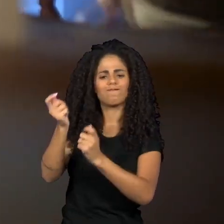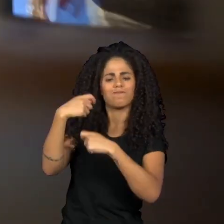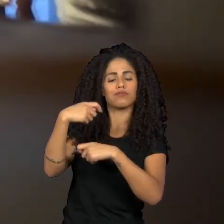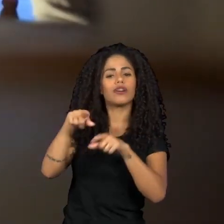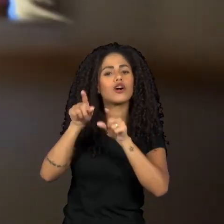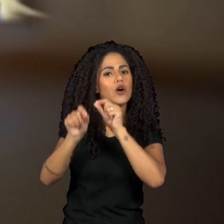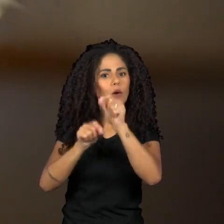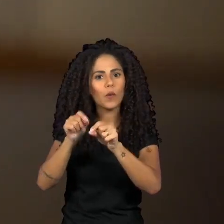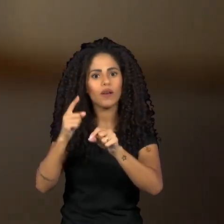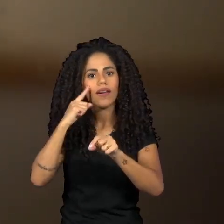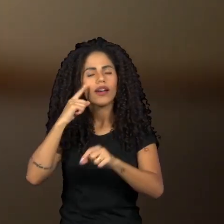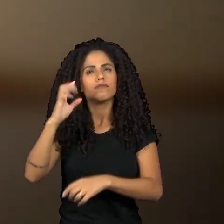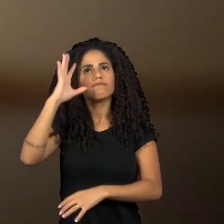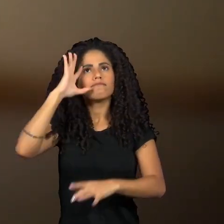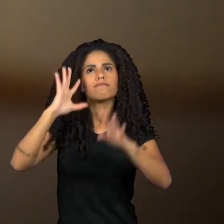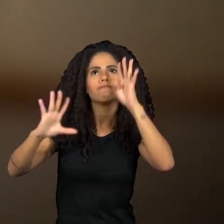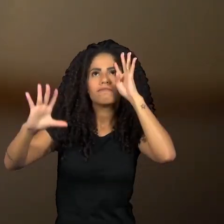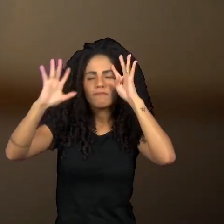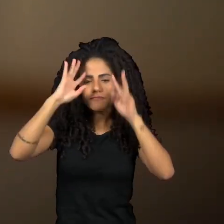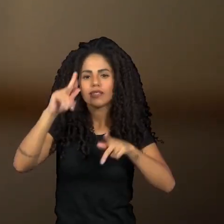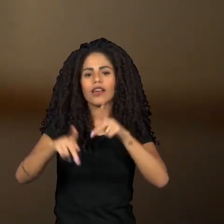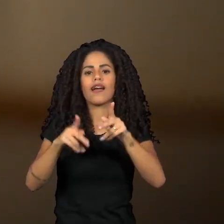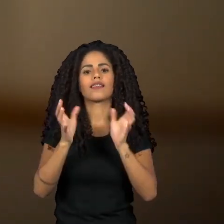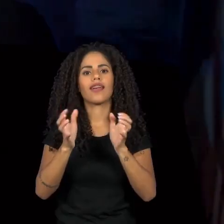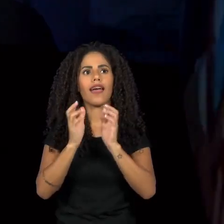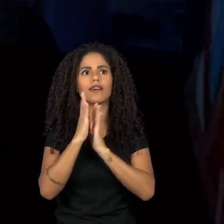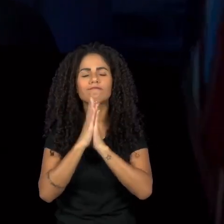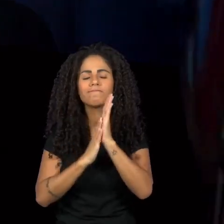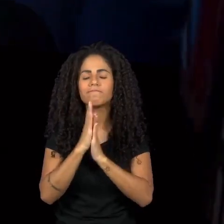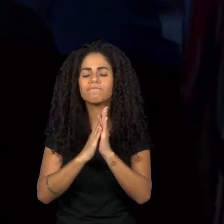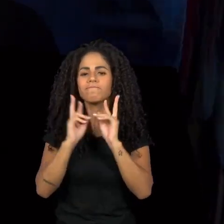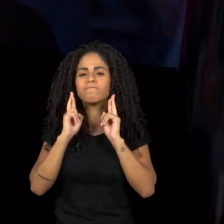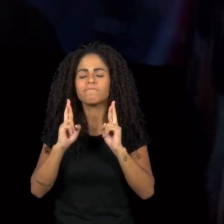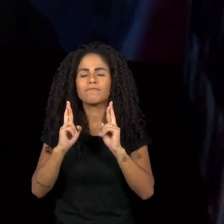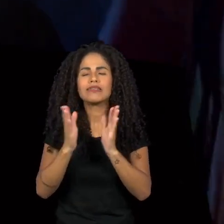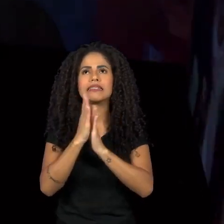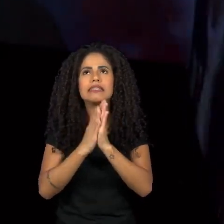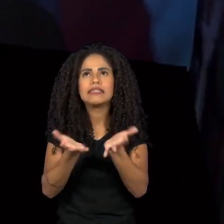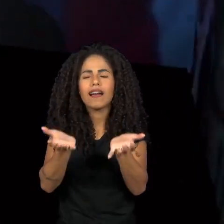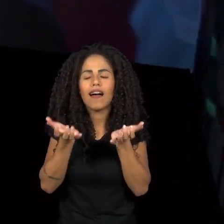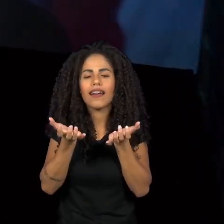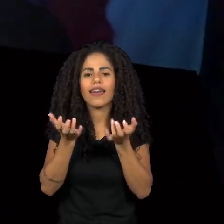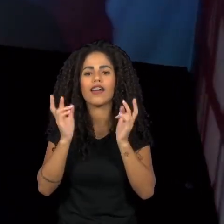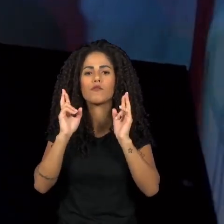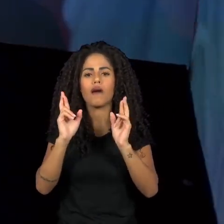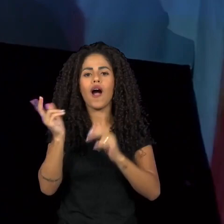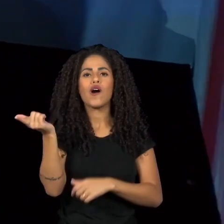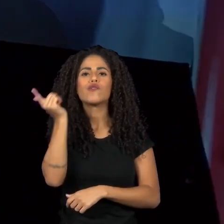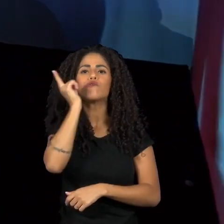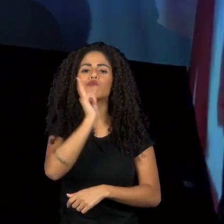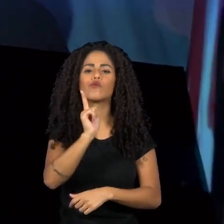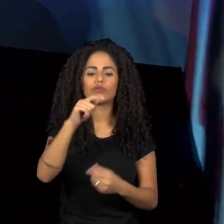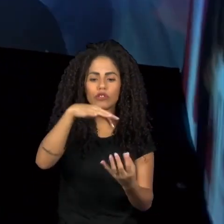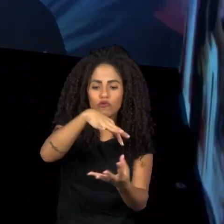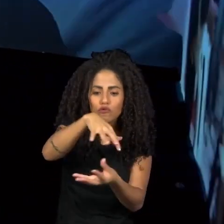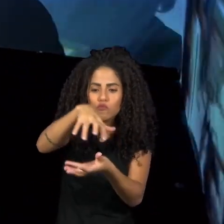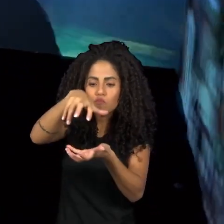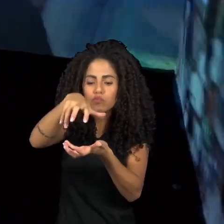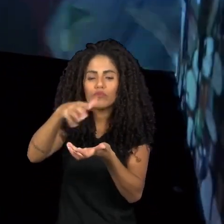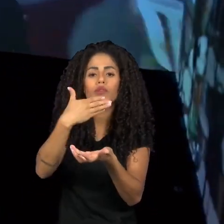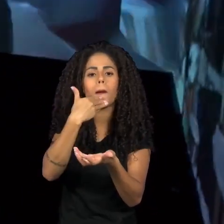humanidade toda espera pelo inesperado. Ela quer o inesperado, ela quer a alteração de um mundo que